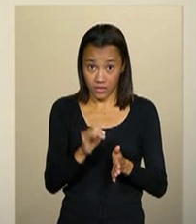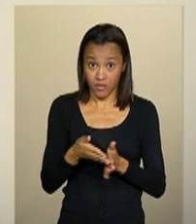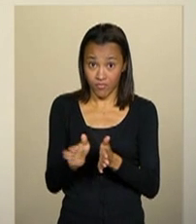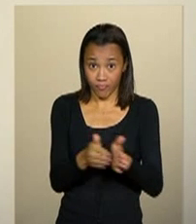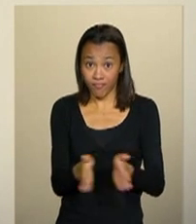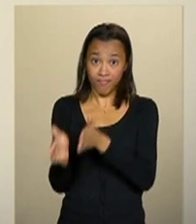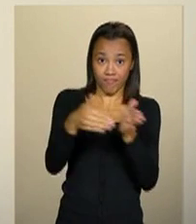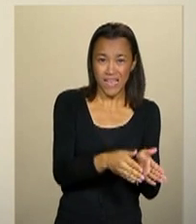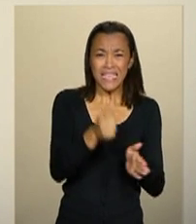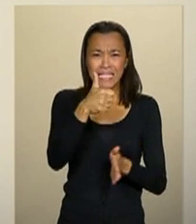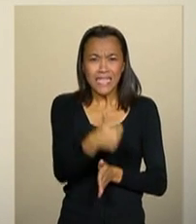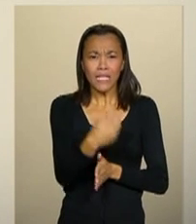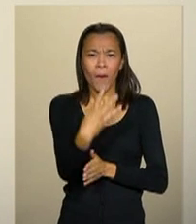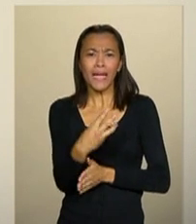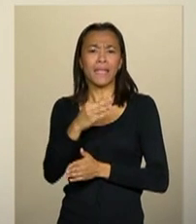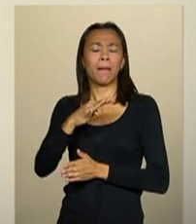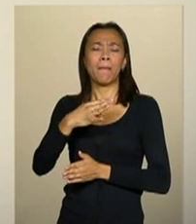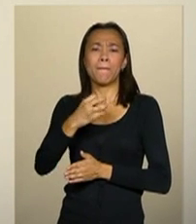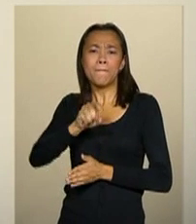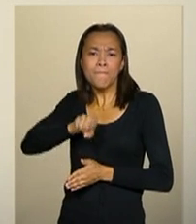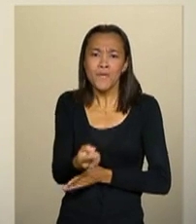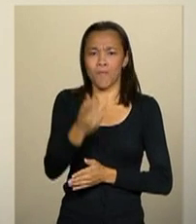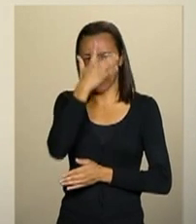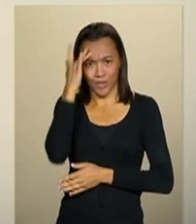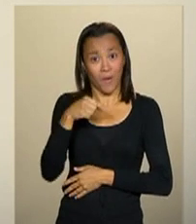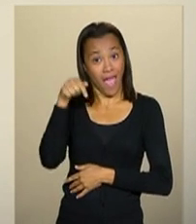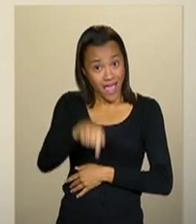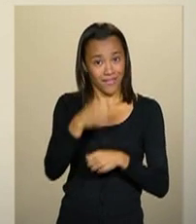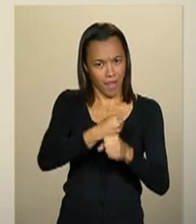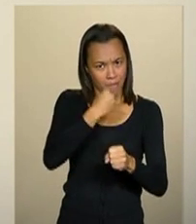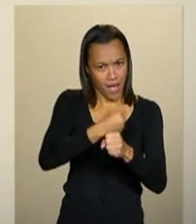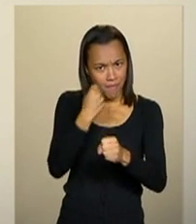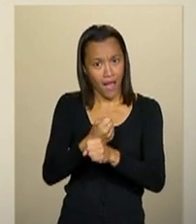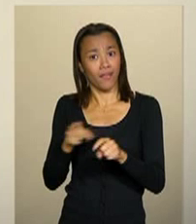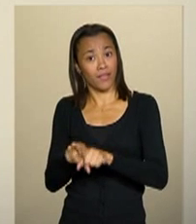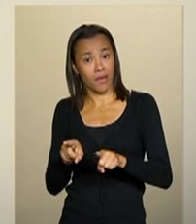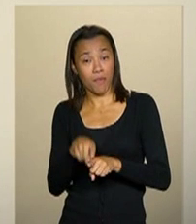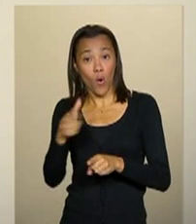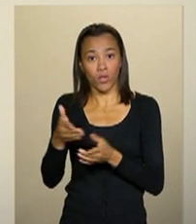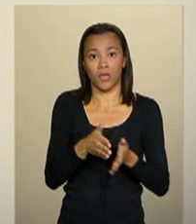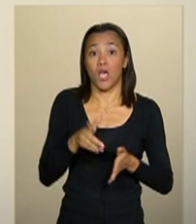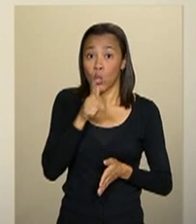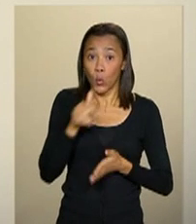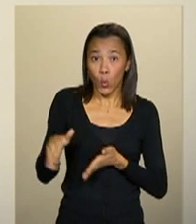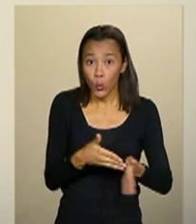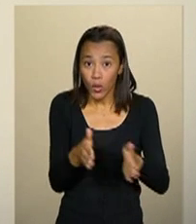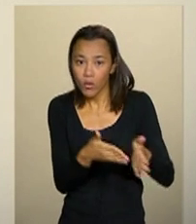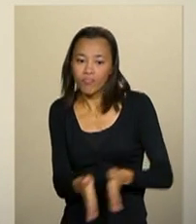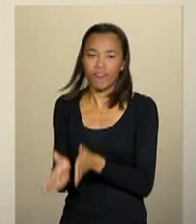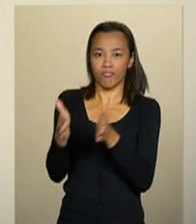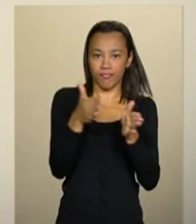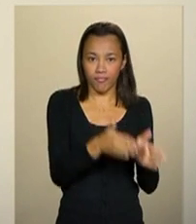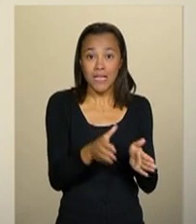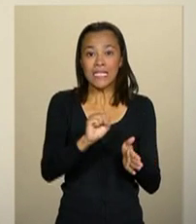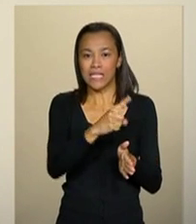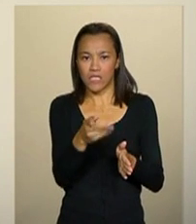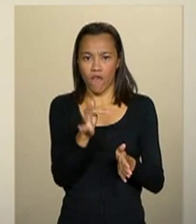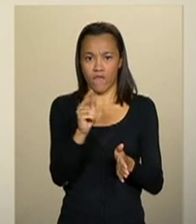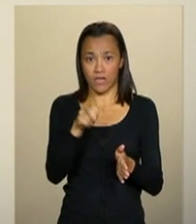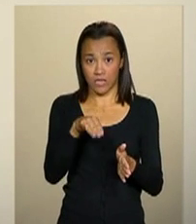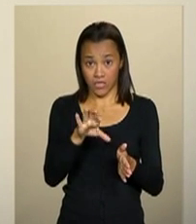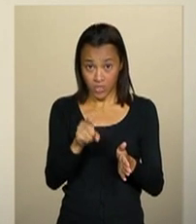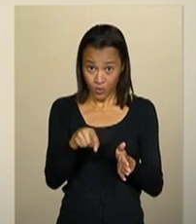140 mil pessoas obras como essas e como as obras da transposição do Rio São Francisco